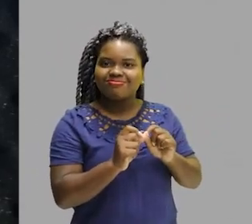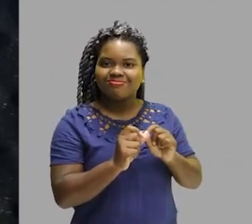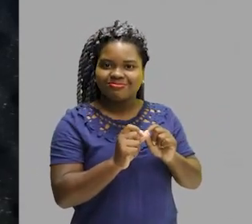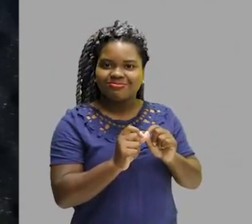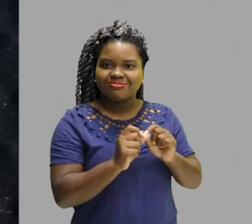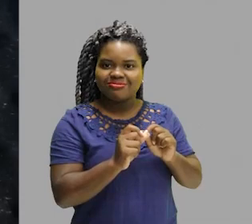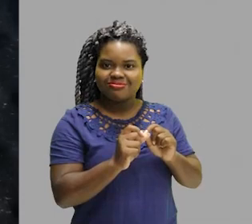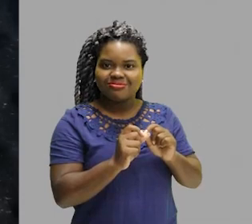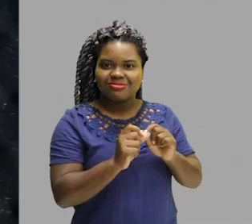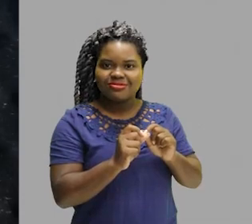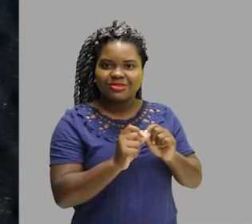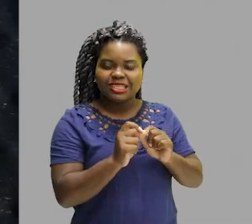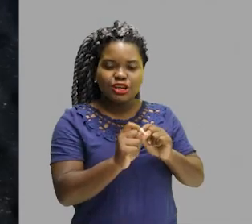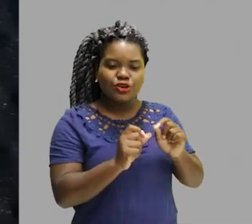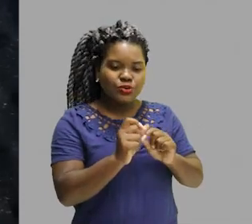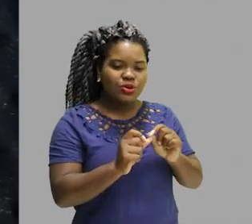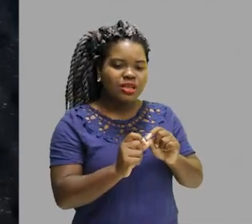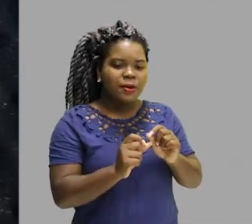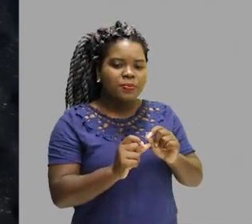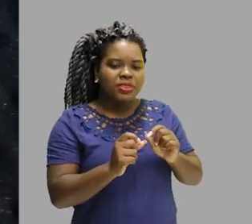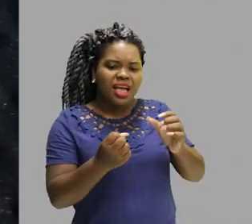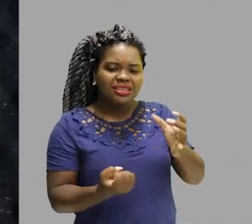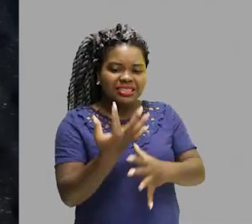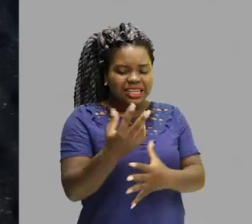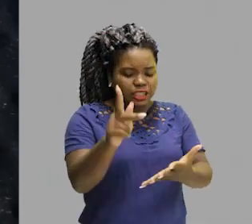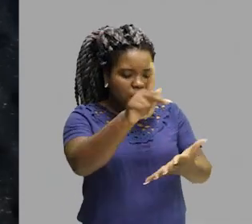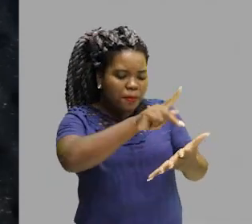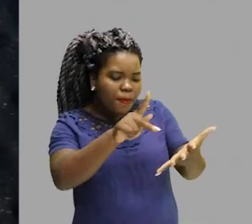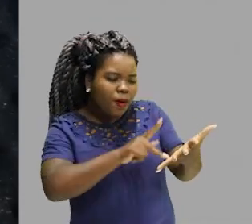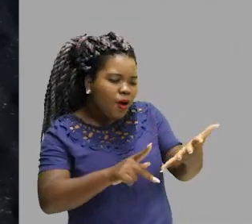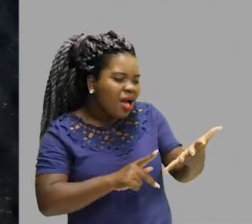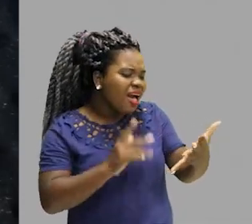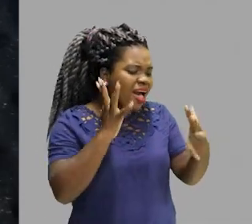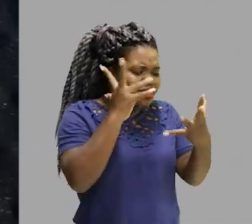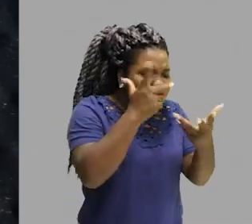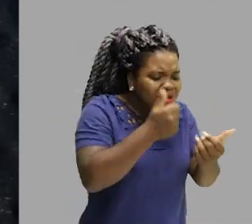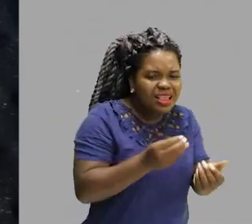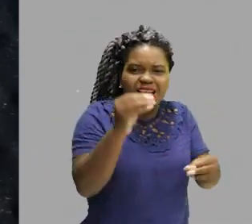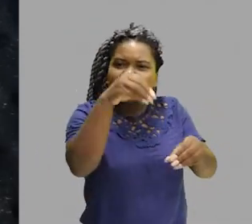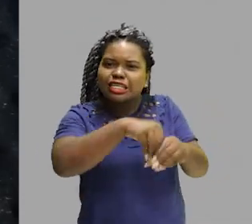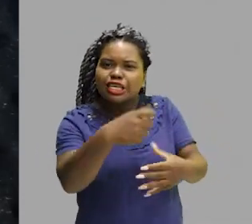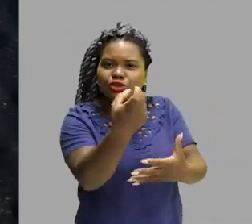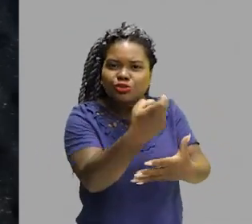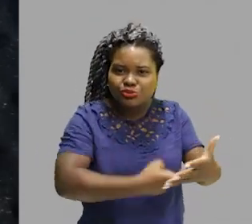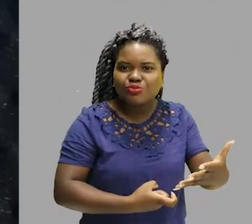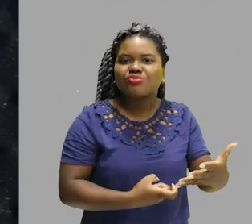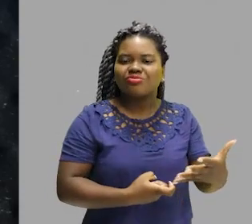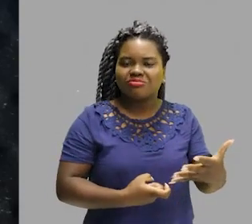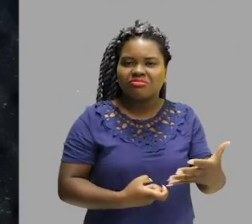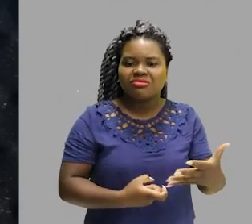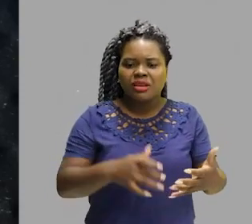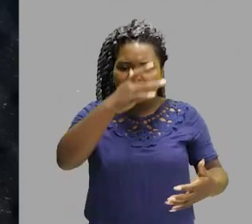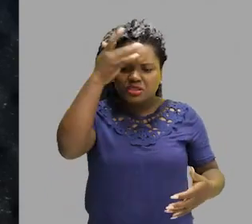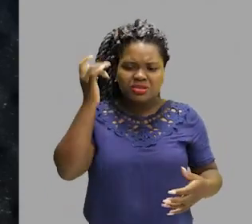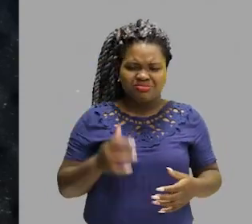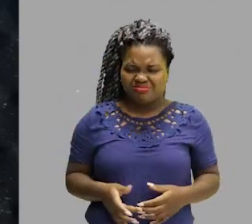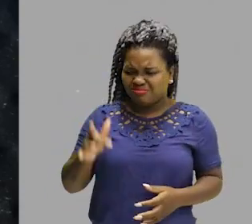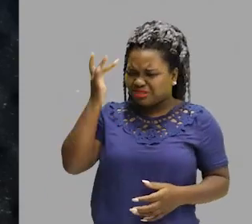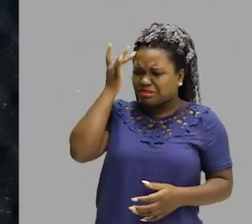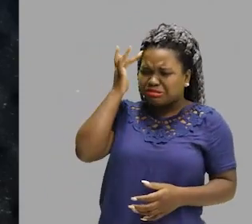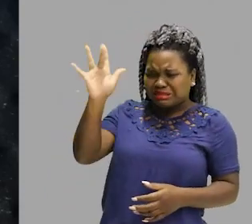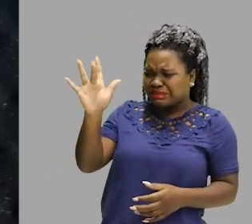sua subjetividade, a sua visão poética das coisas. A beleza, às vezes tem gente que diz assim, eu não sei, eu não